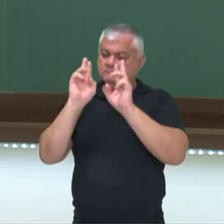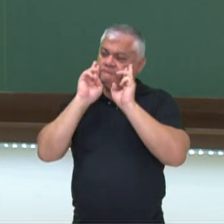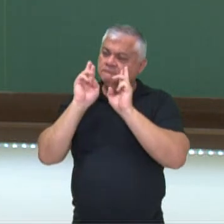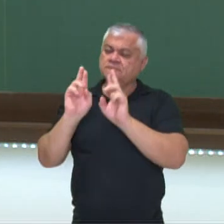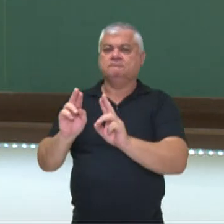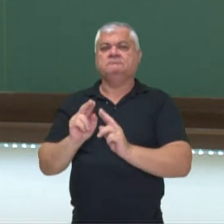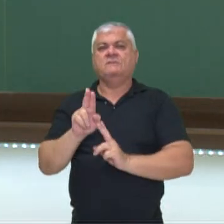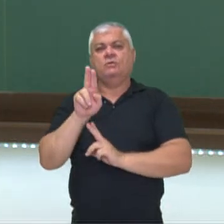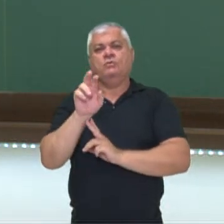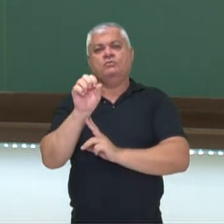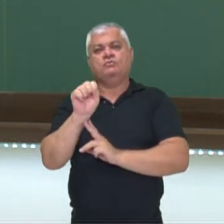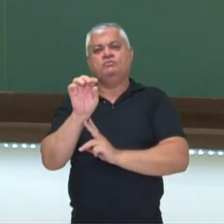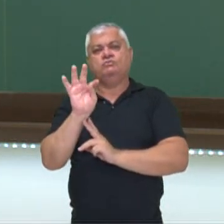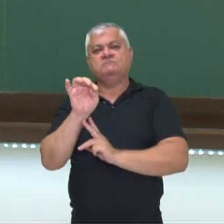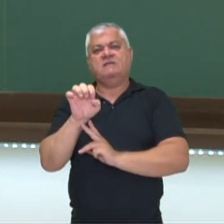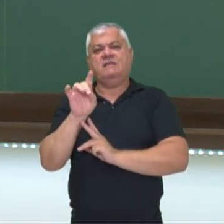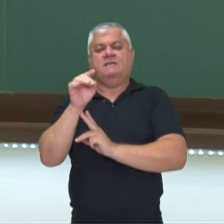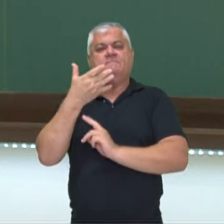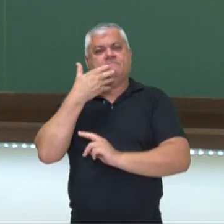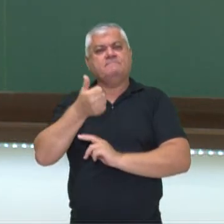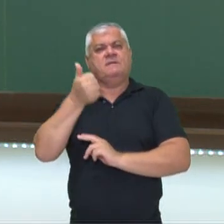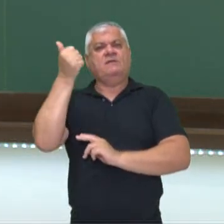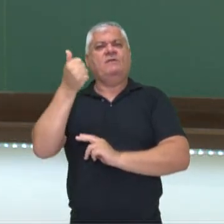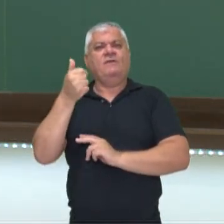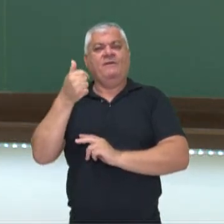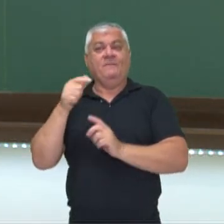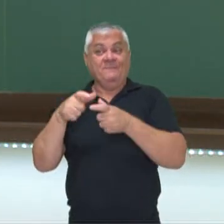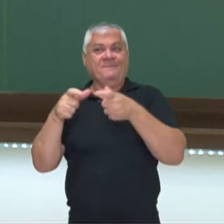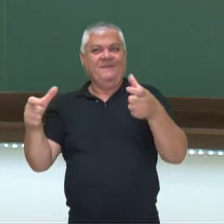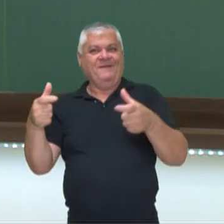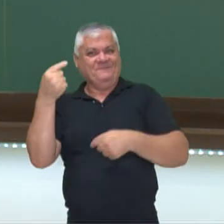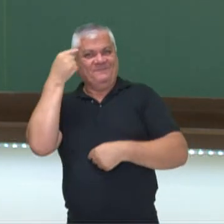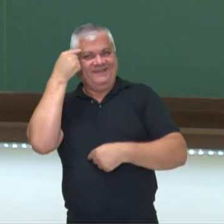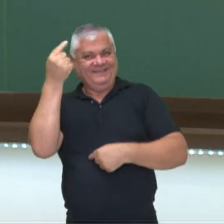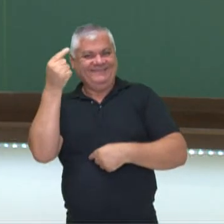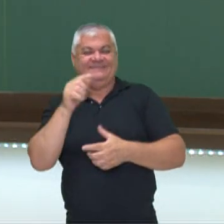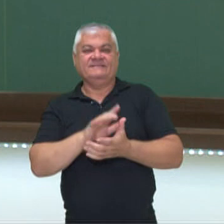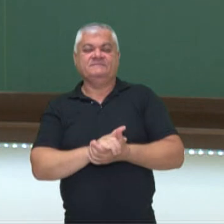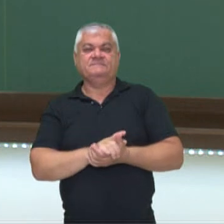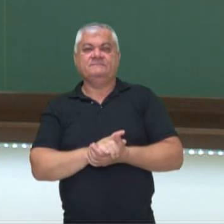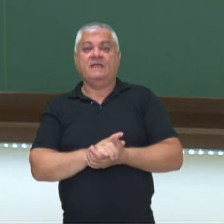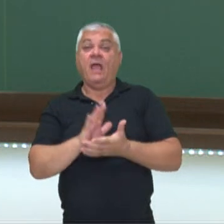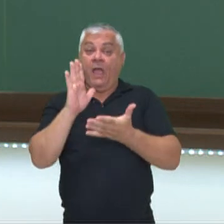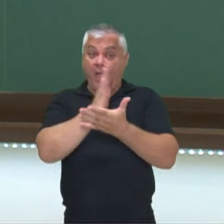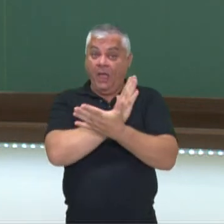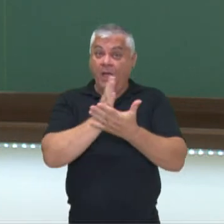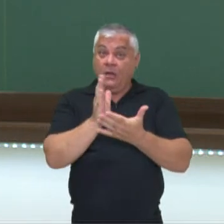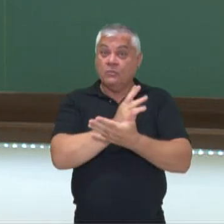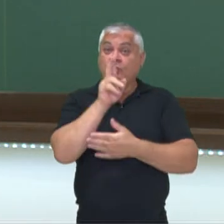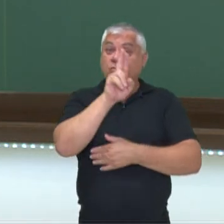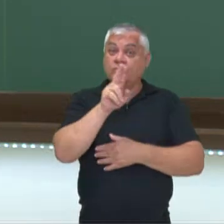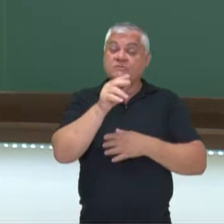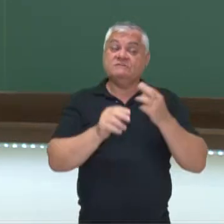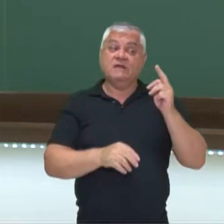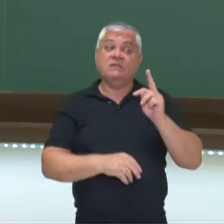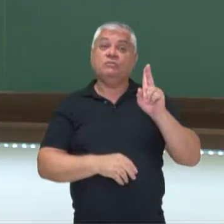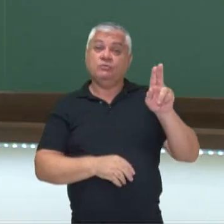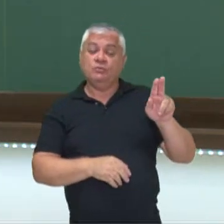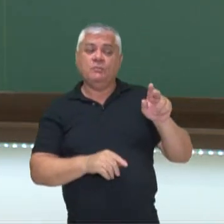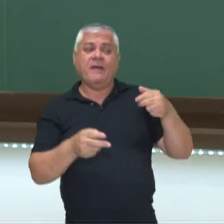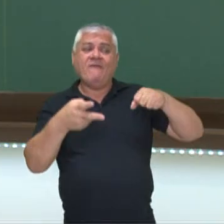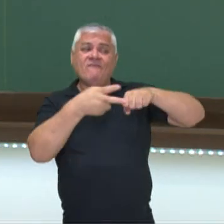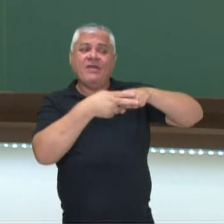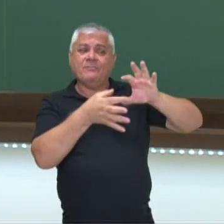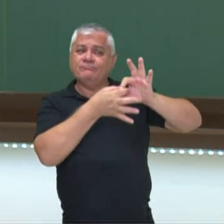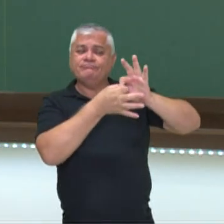fazer, certo? Então aqui traz a informação que alguns utilizam o tu e não sabem conjugá-lo, e outros